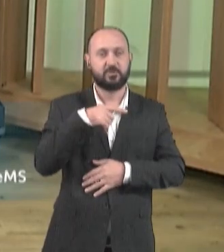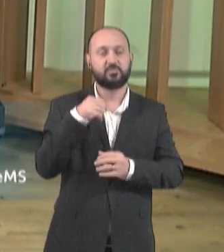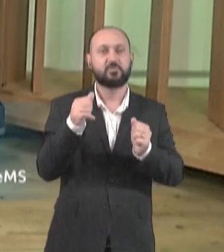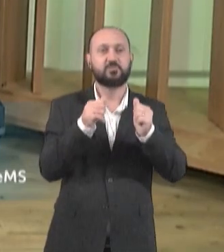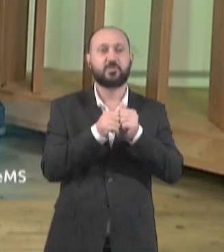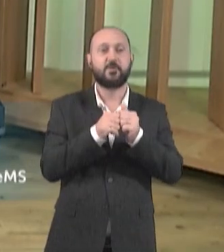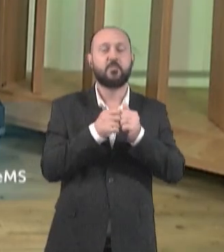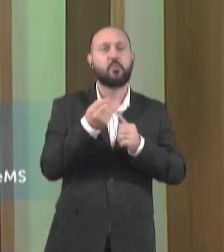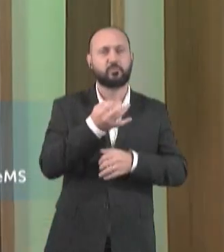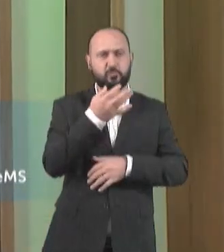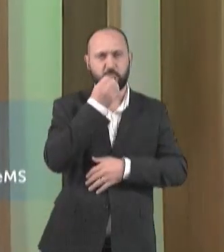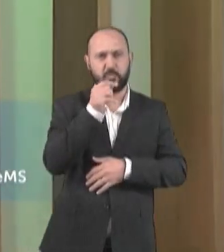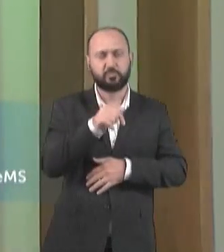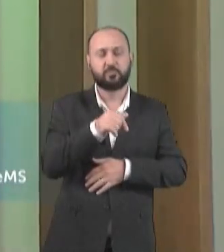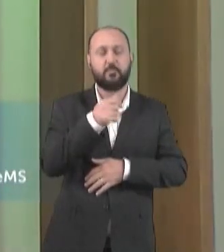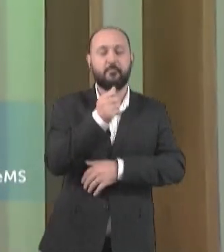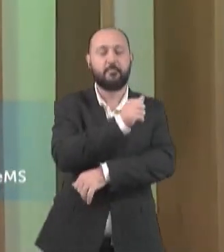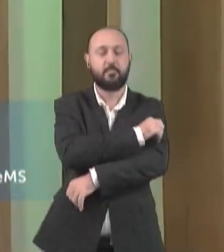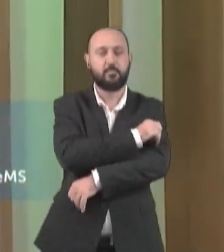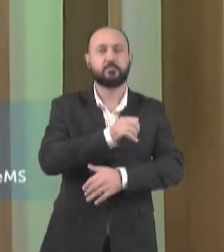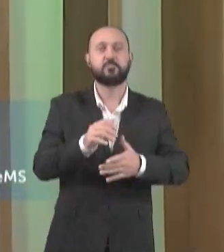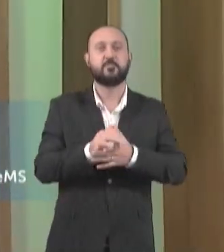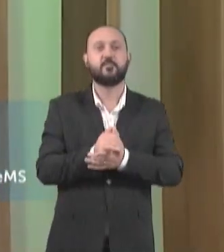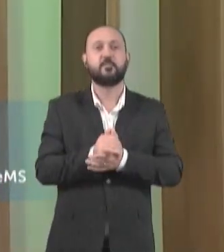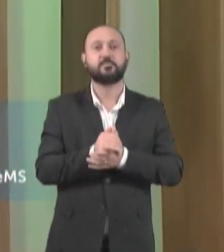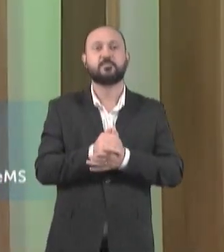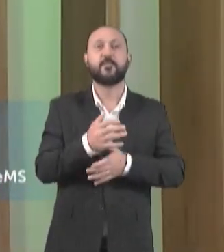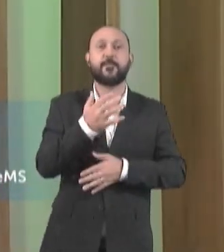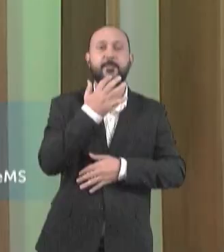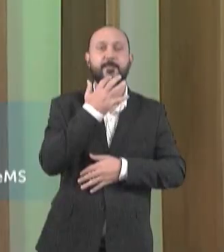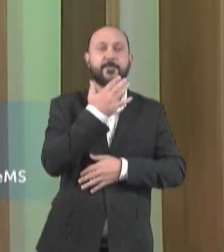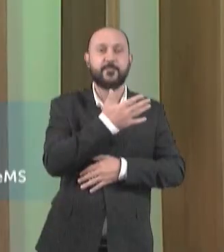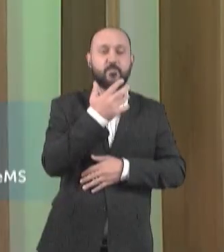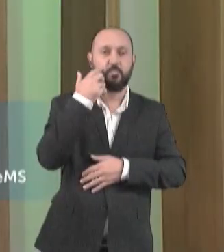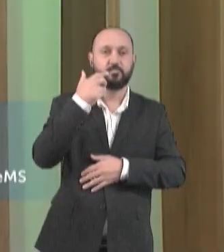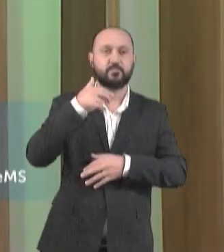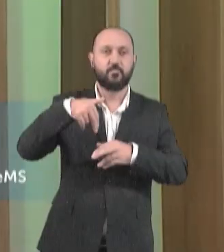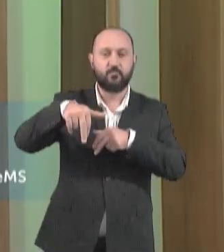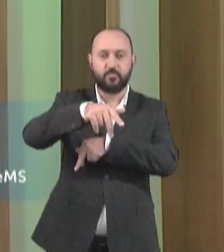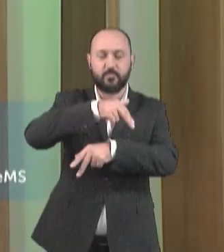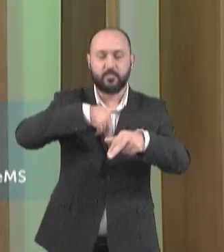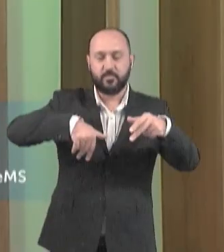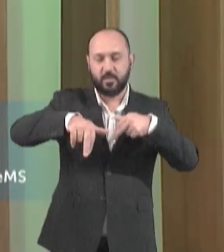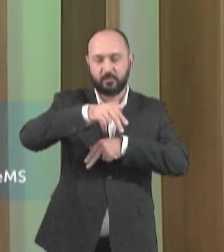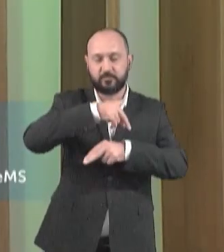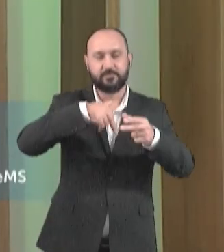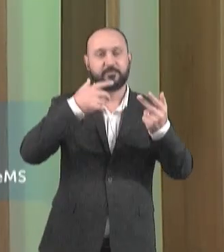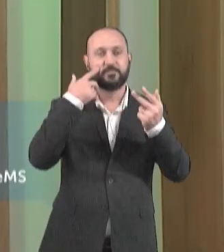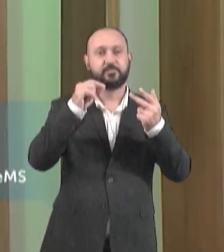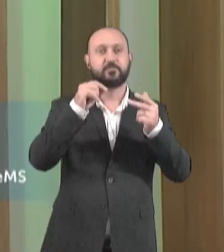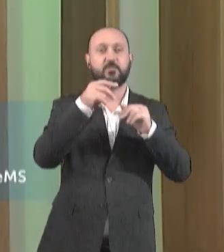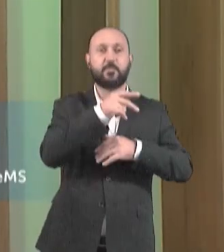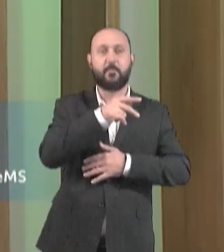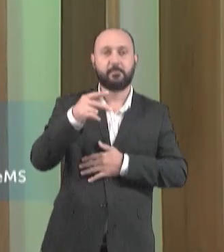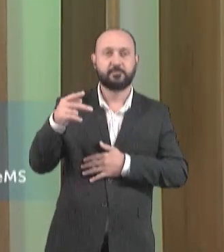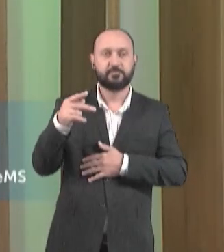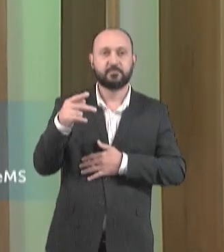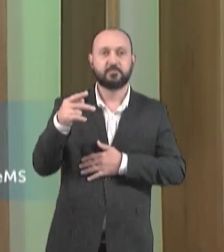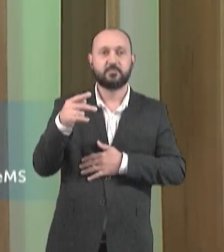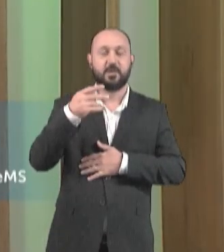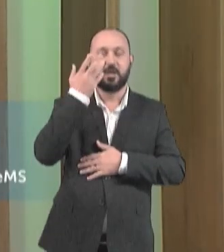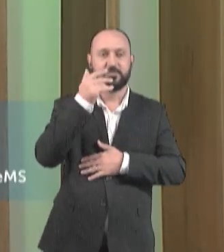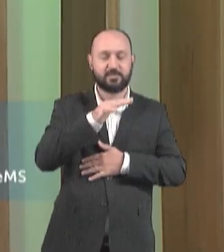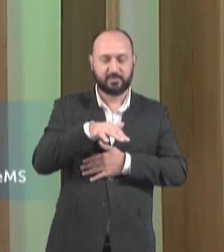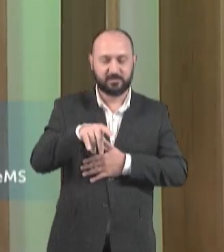com um número bom de alunos. Eles puderam conhecer, andar aí por todo o parlamento. O presidente recebeu